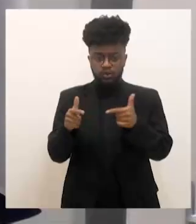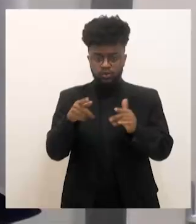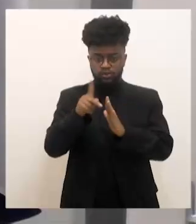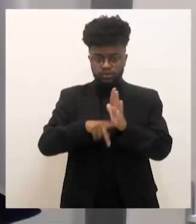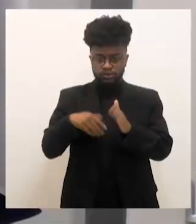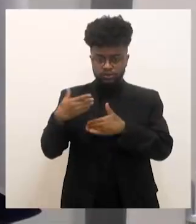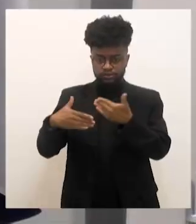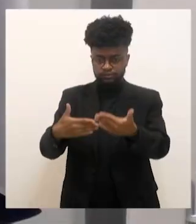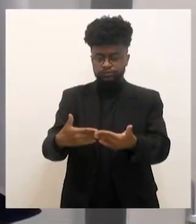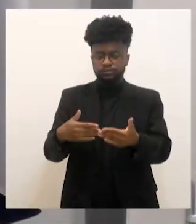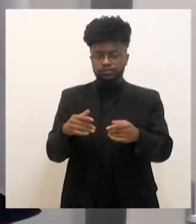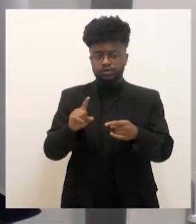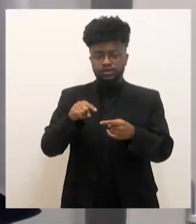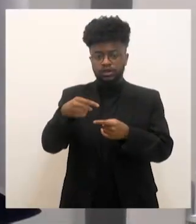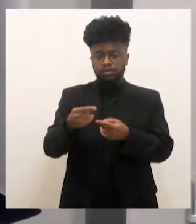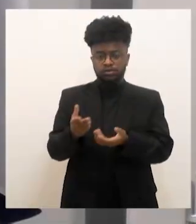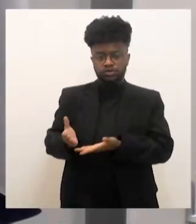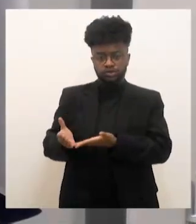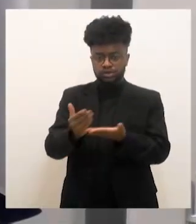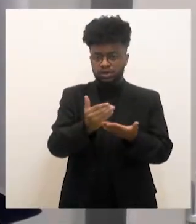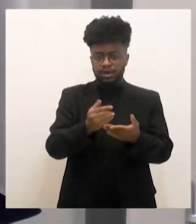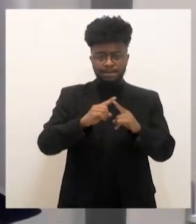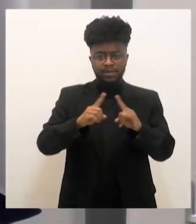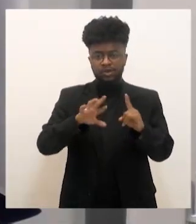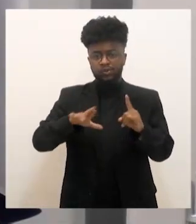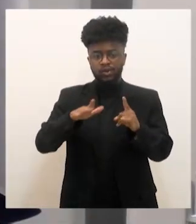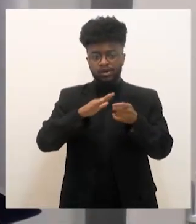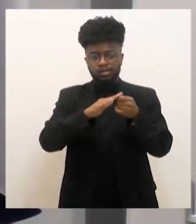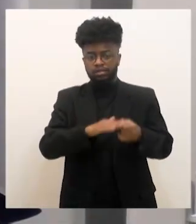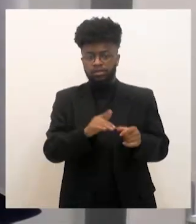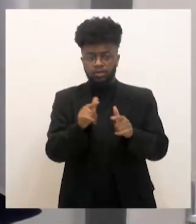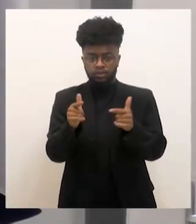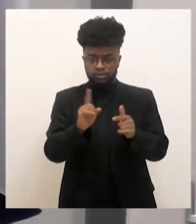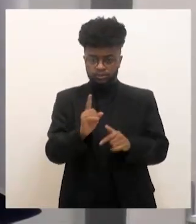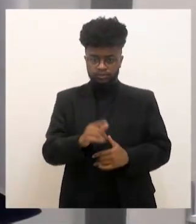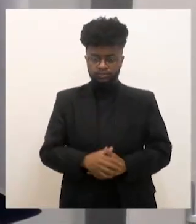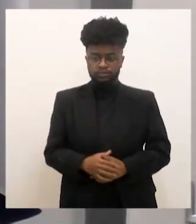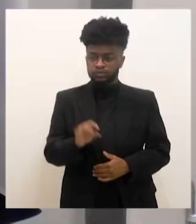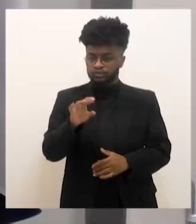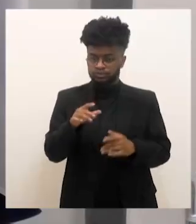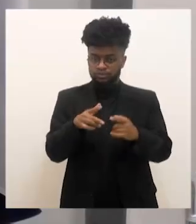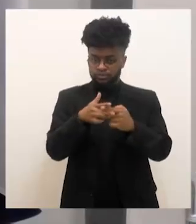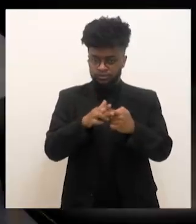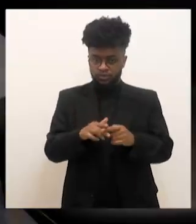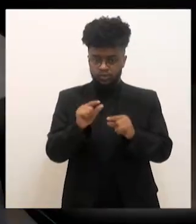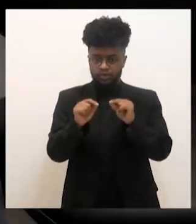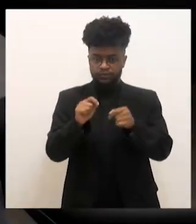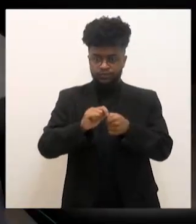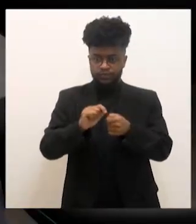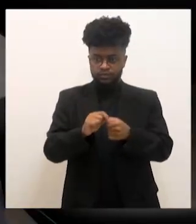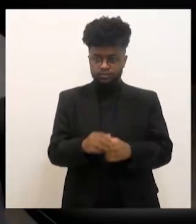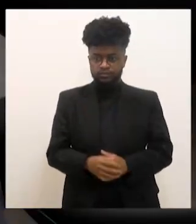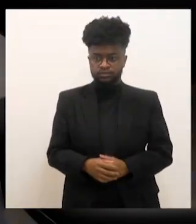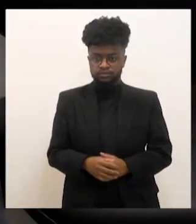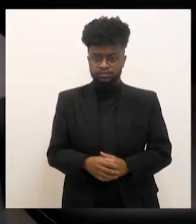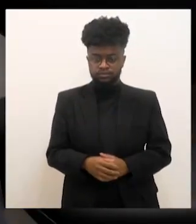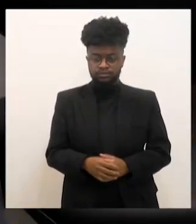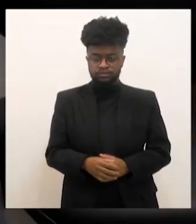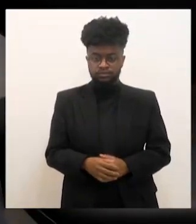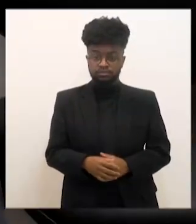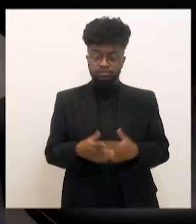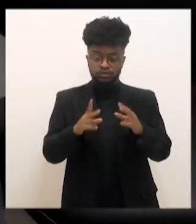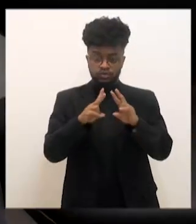avança para depois consolidar tudo num só, mas não em detrimento das demais, entendeu? Só Tá, tudo bem. a correção do que a gente tem feito. E superada a anexação, no